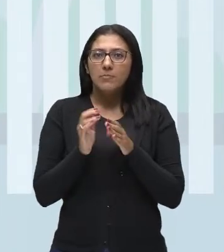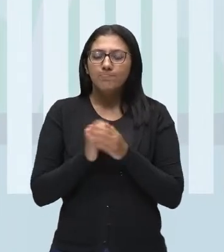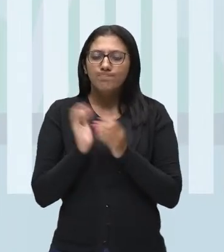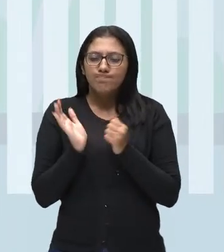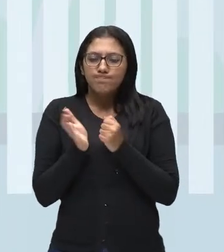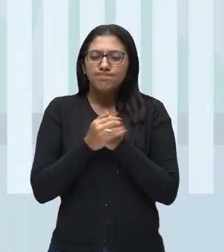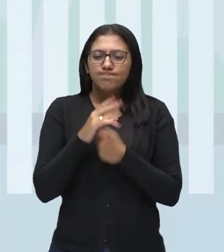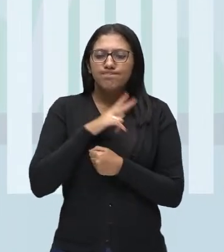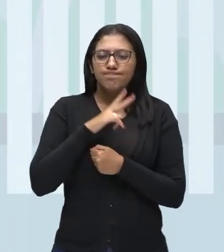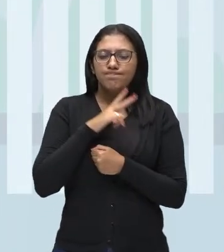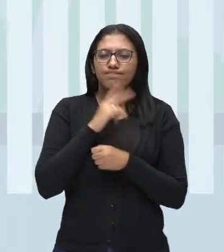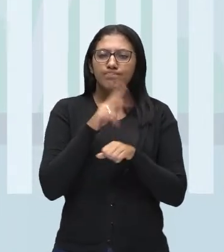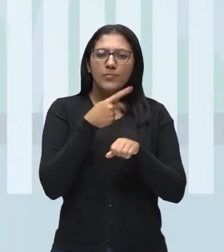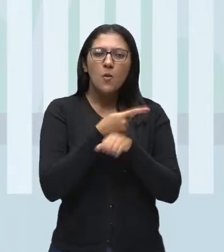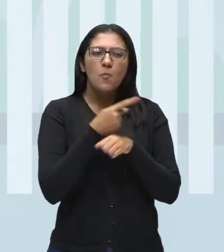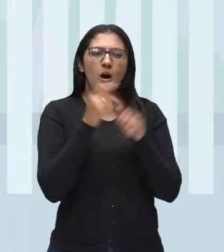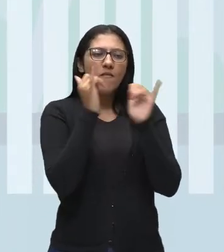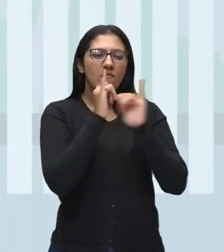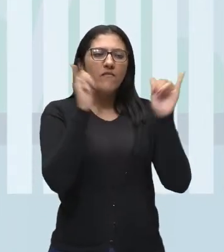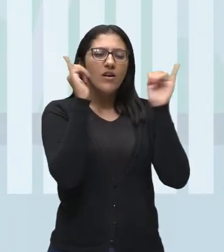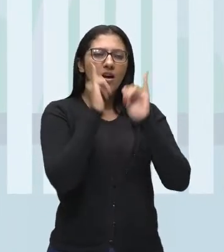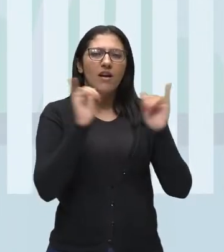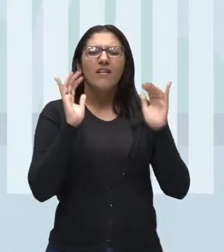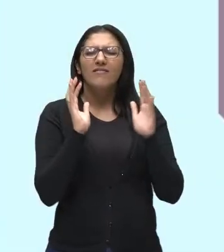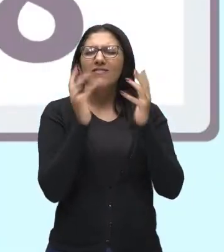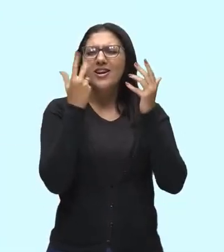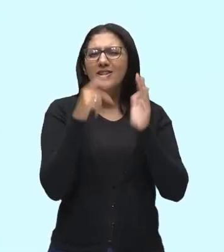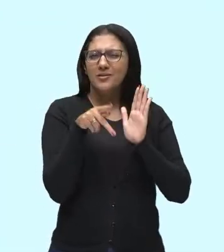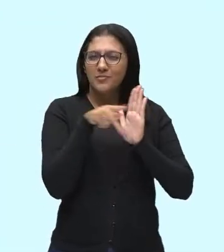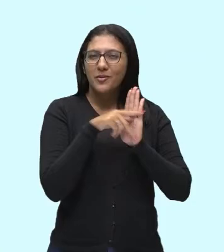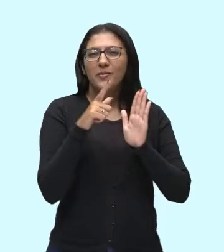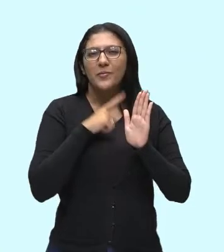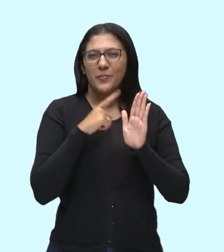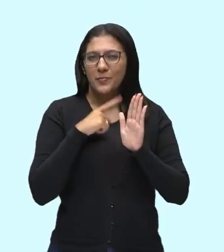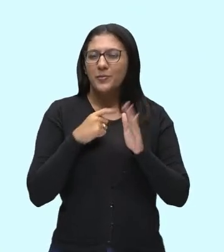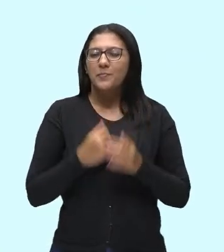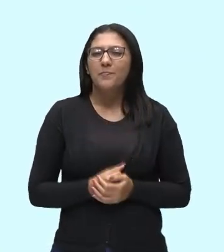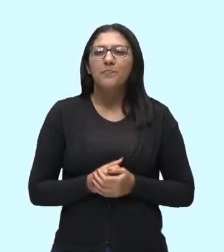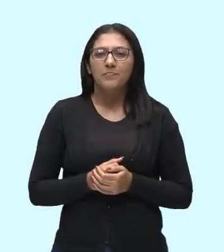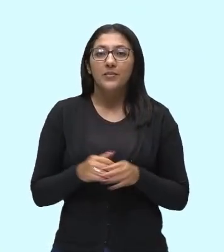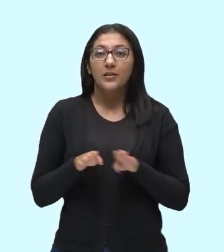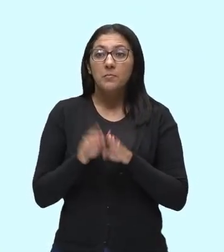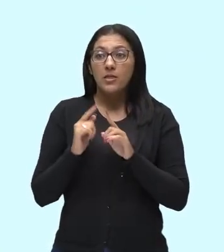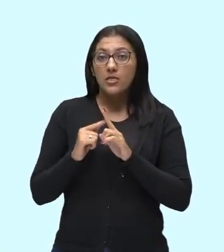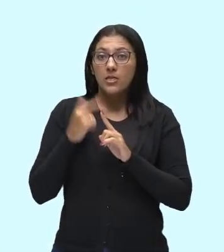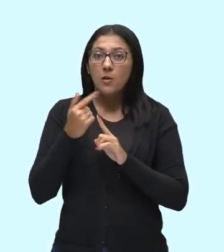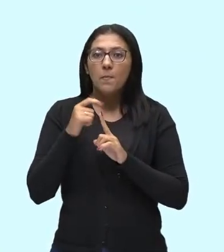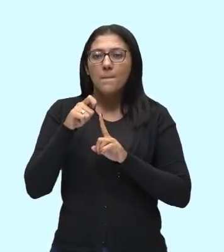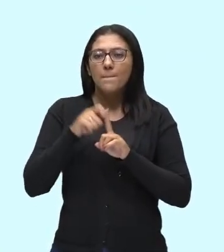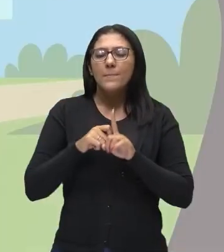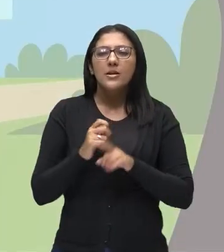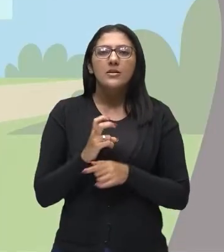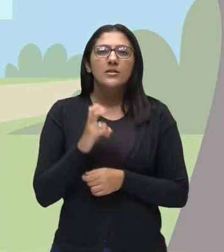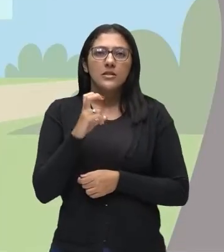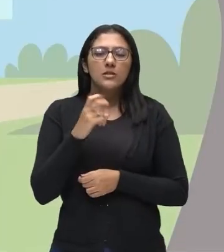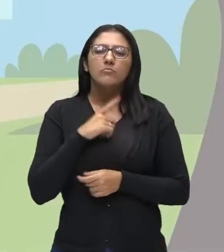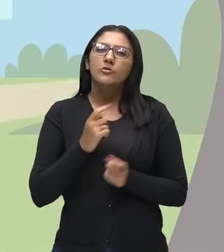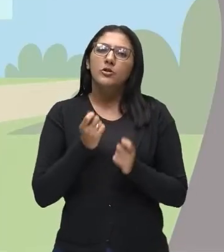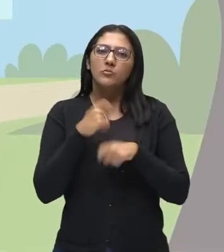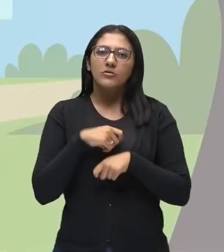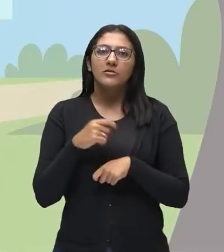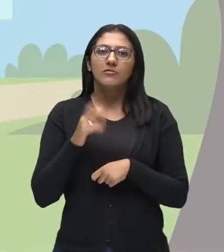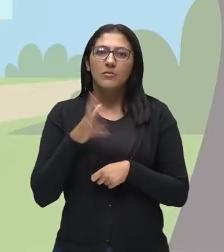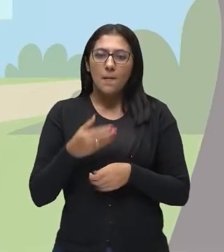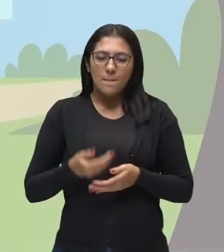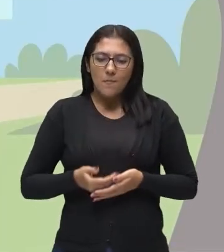sabe aí puxar revelação. E aí, gente, no próximo mês, que é o 5º mês, né? O bebê ele já pode ter